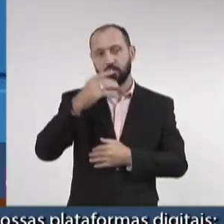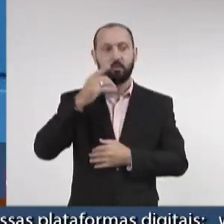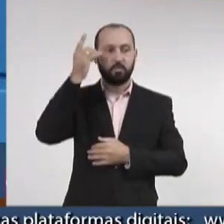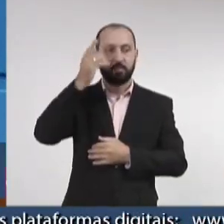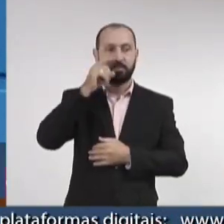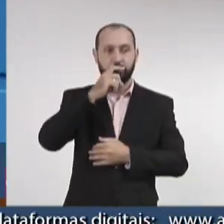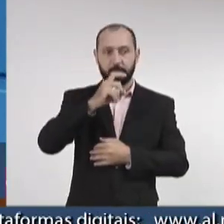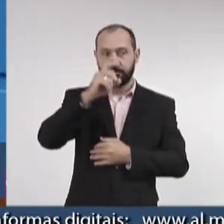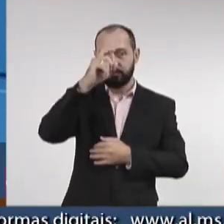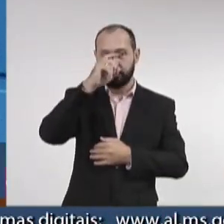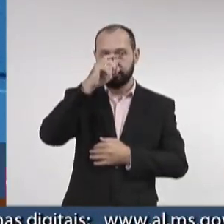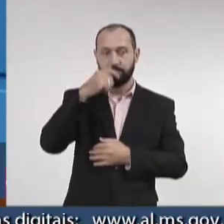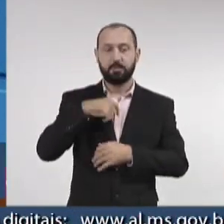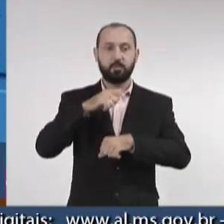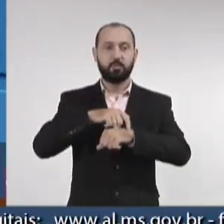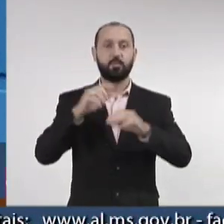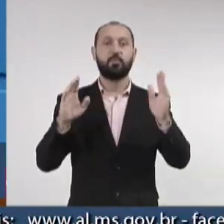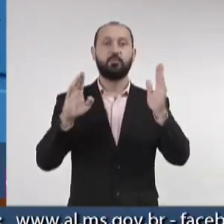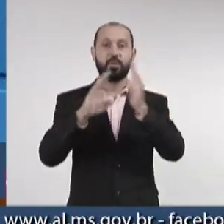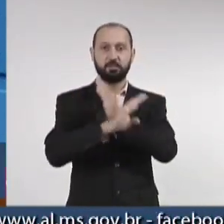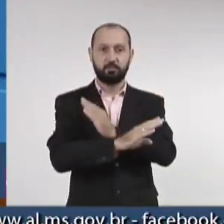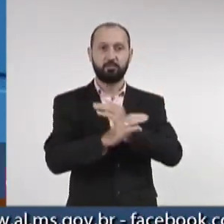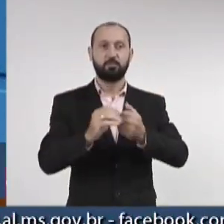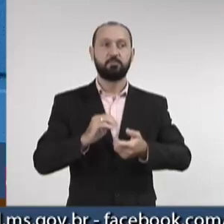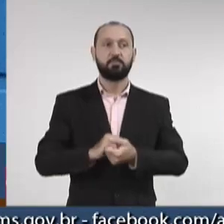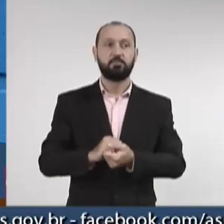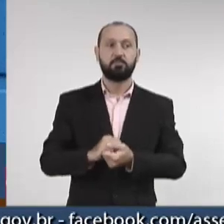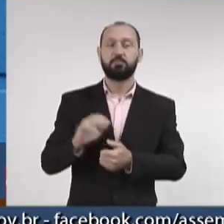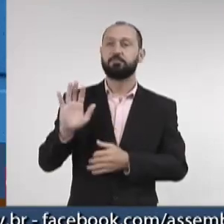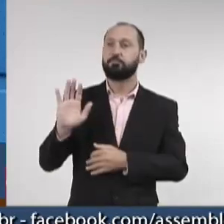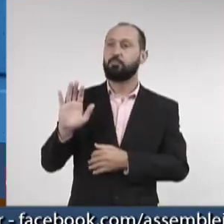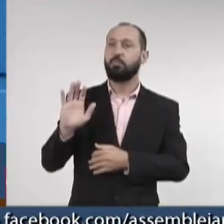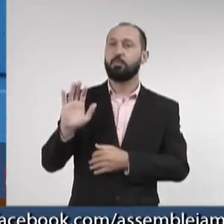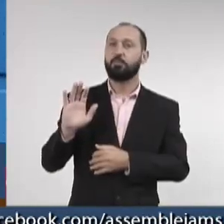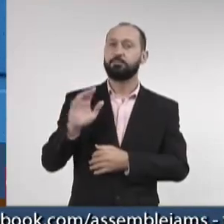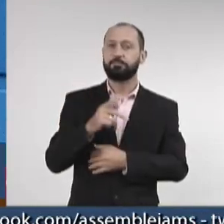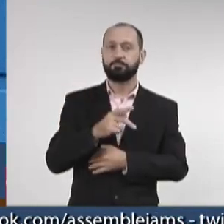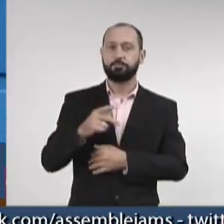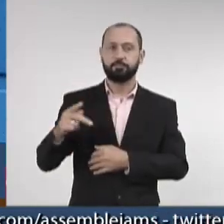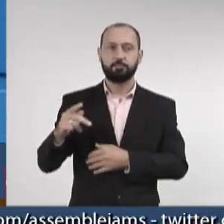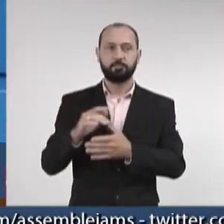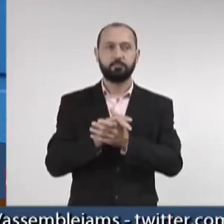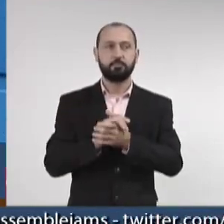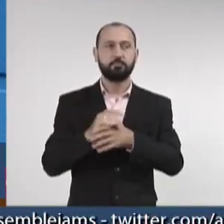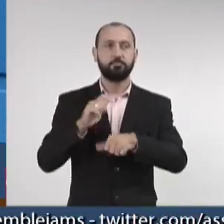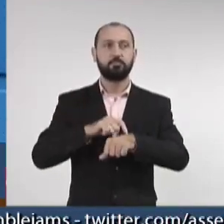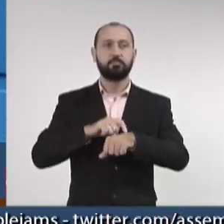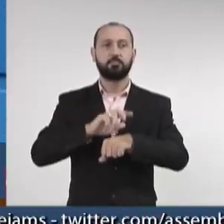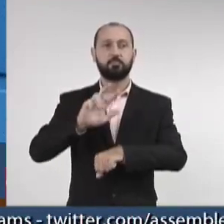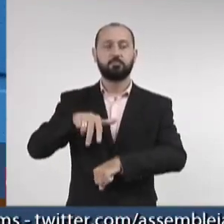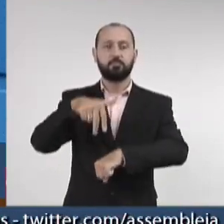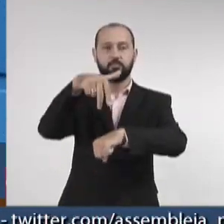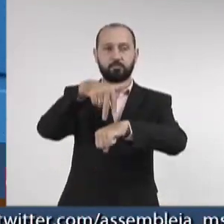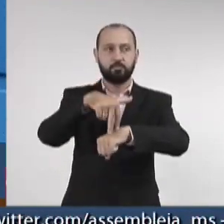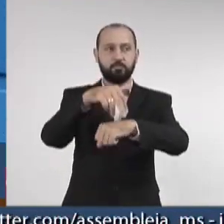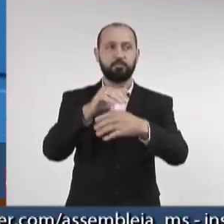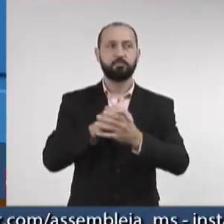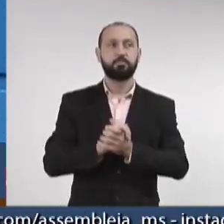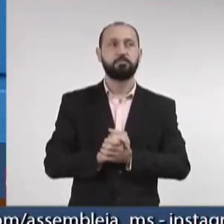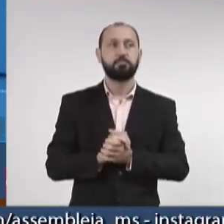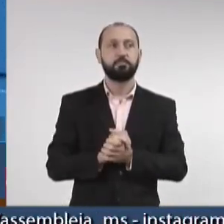Zeca do PT pela inversão do tempo. Senhor presidente, ocupo essa tribuna hoje, senhoras e